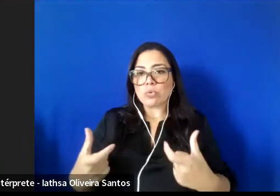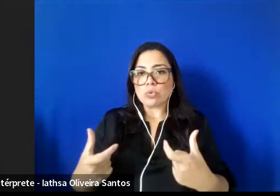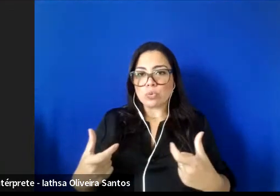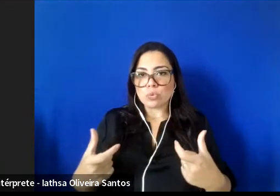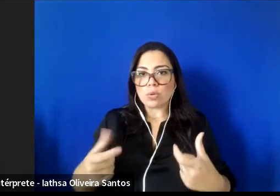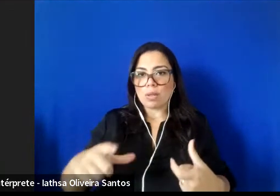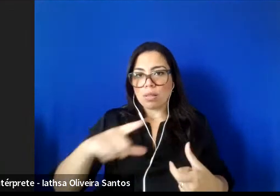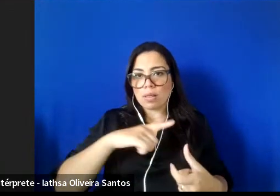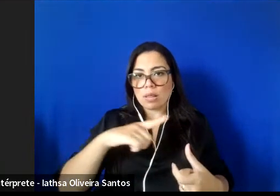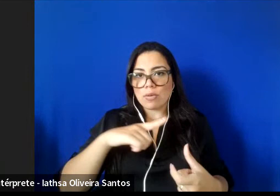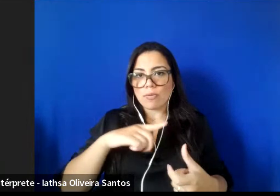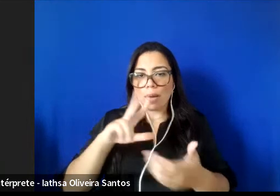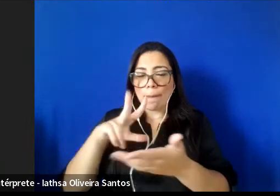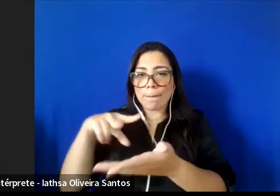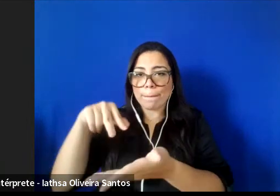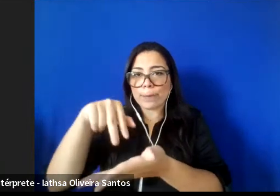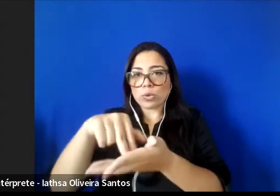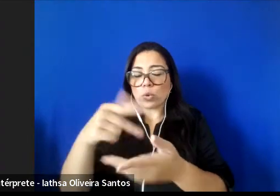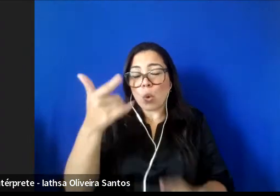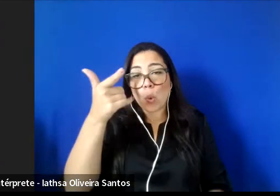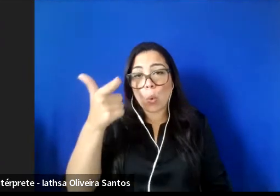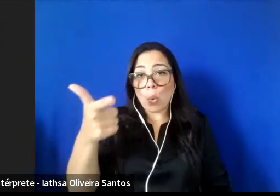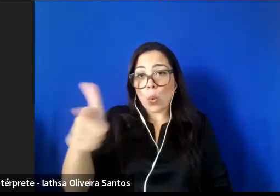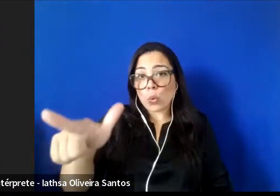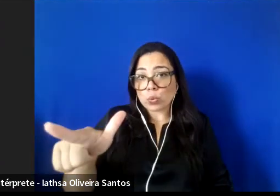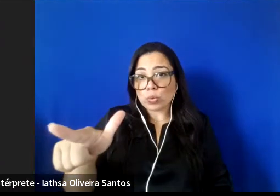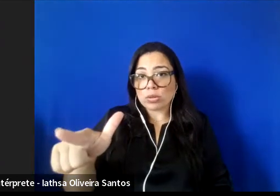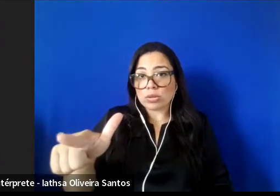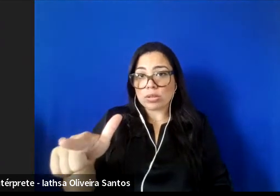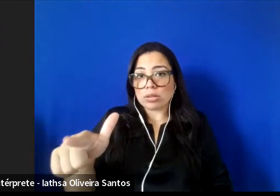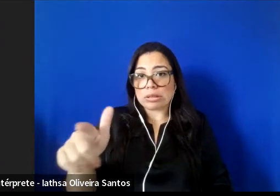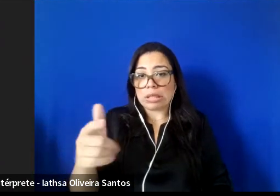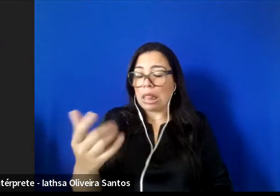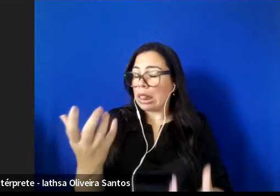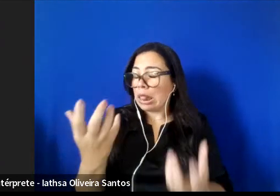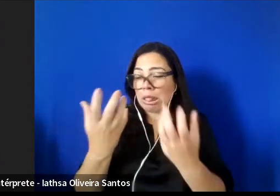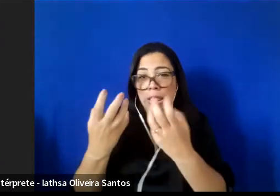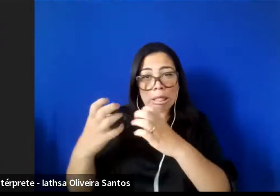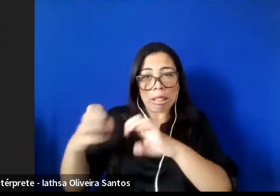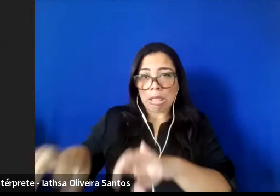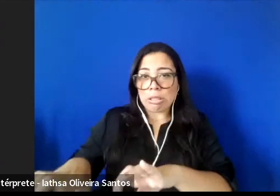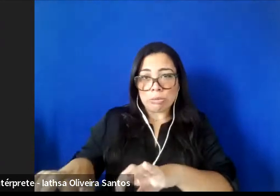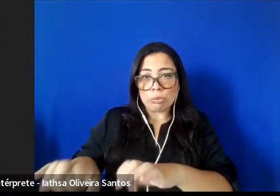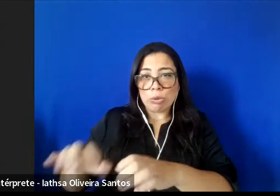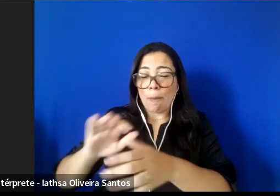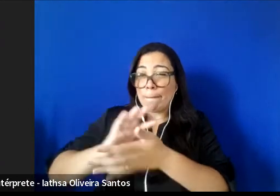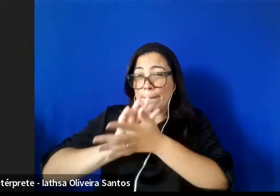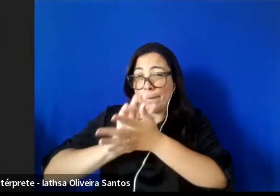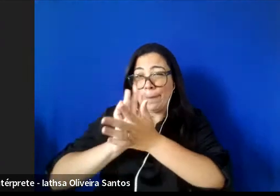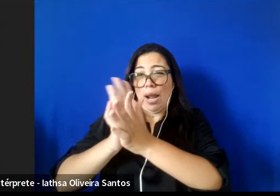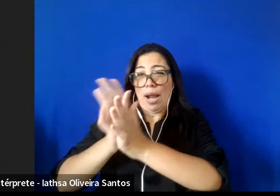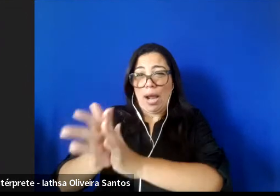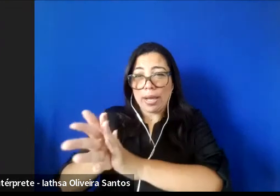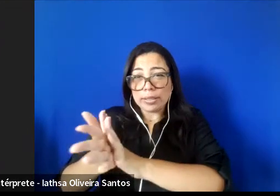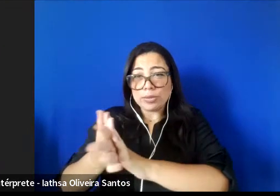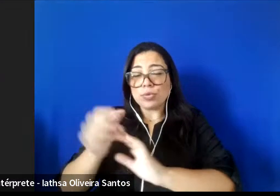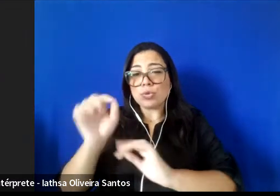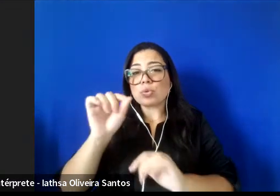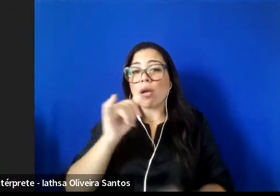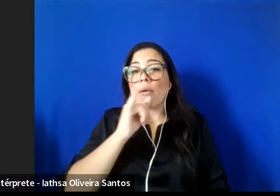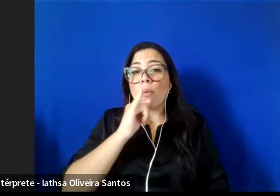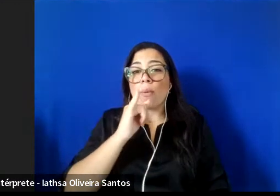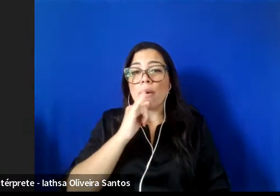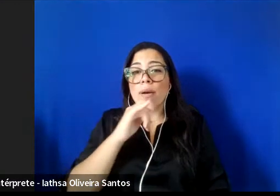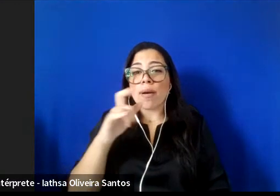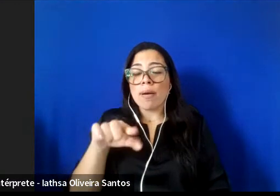se posicionando contra a revisão contratual, uma postura massiva. Um exemplo disso é que